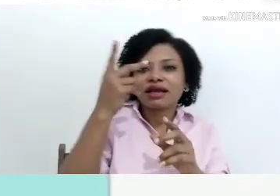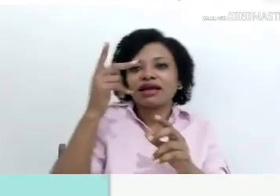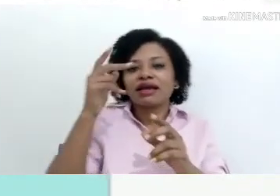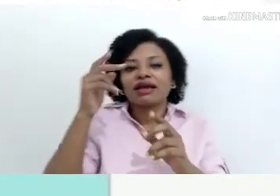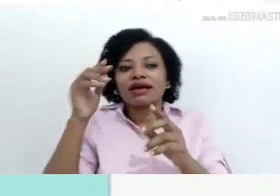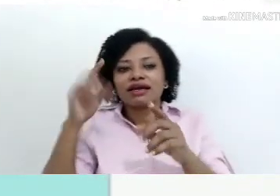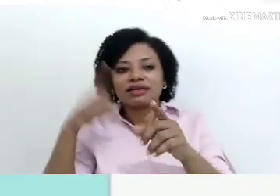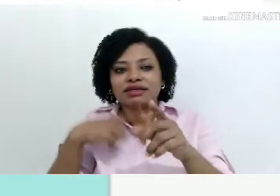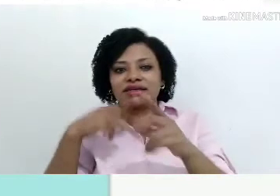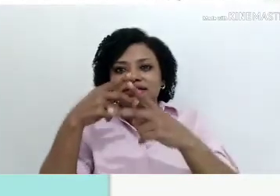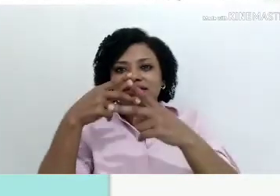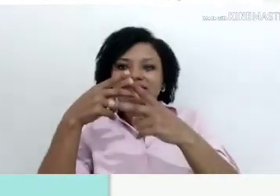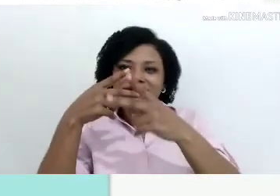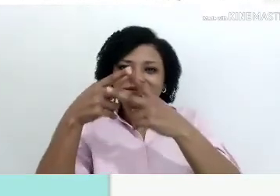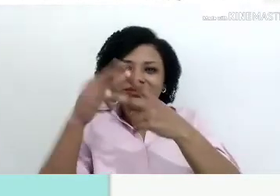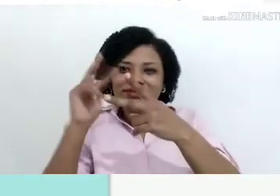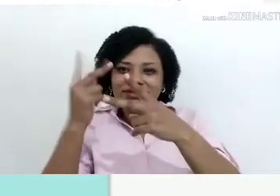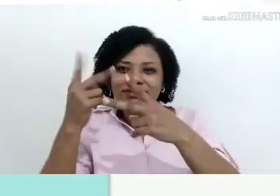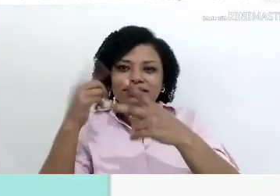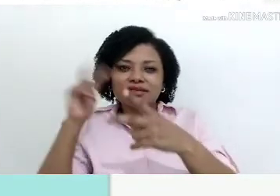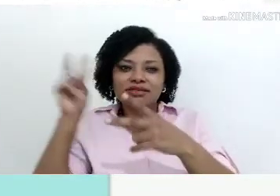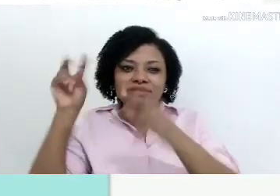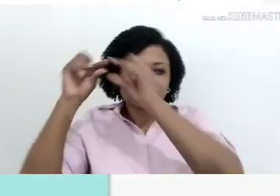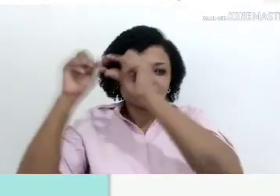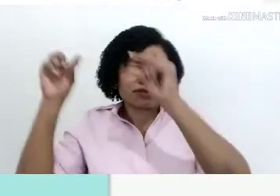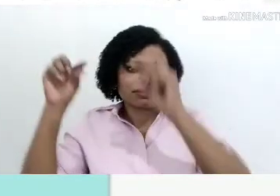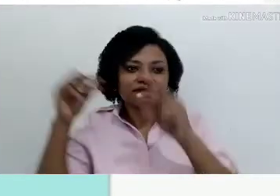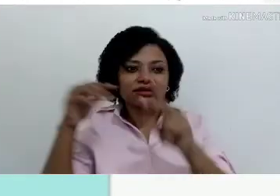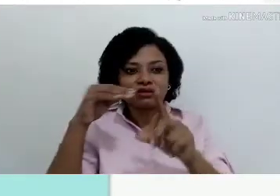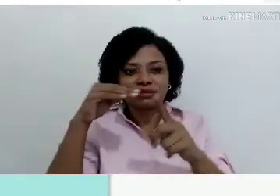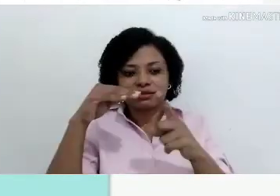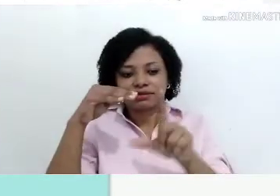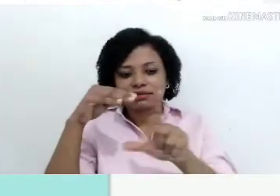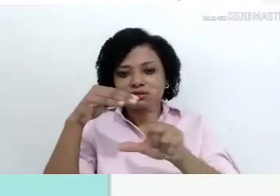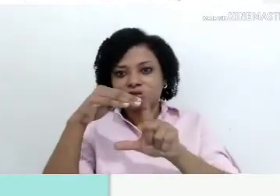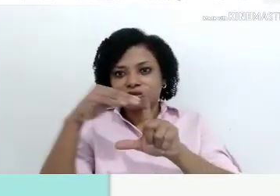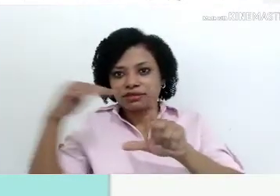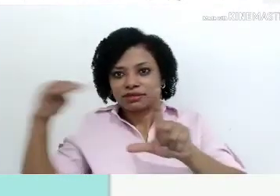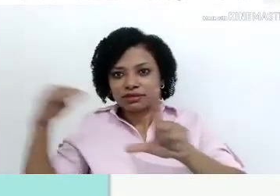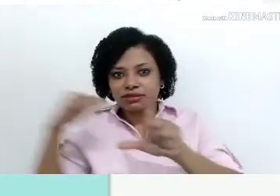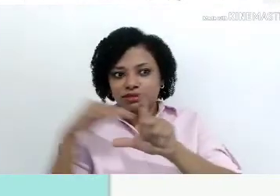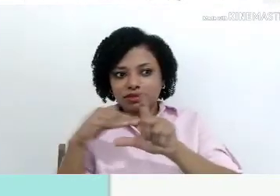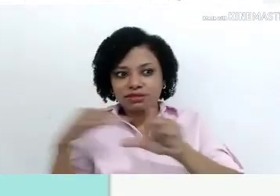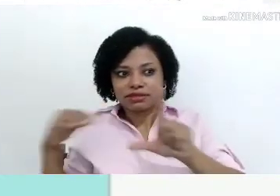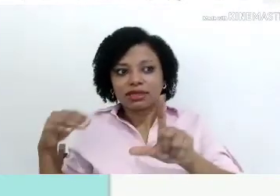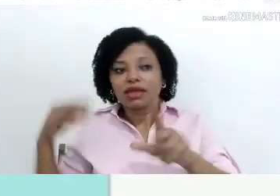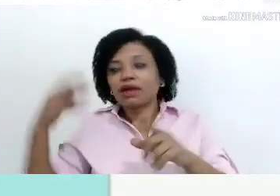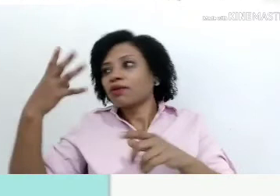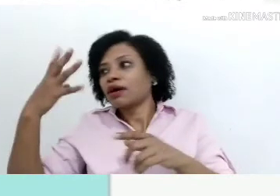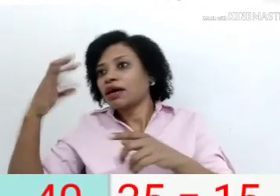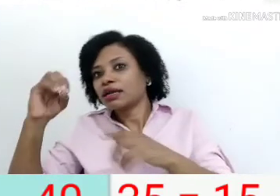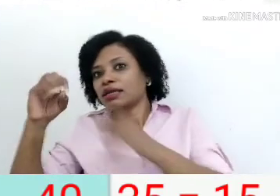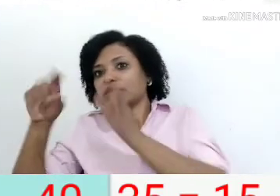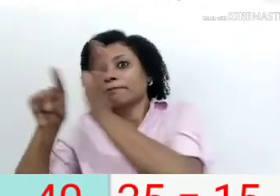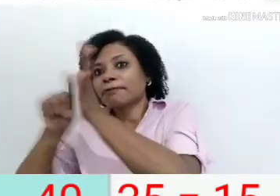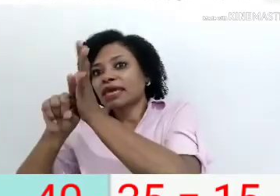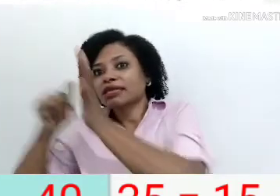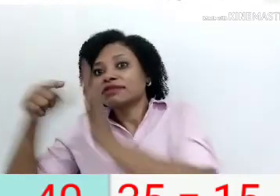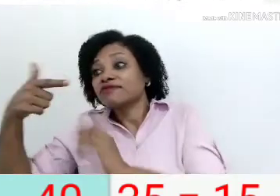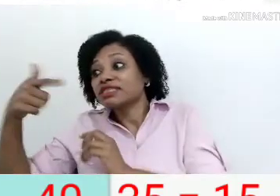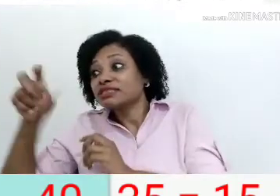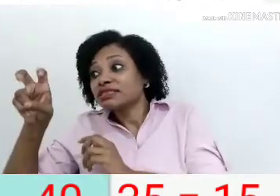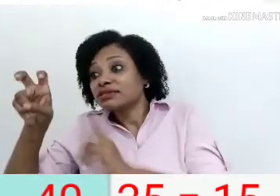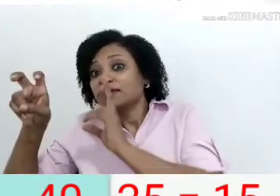reagentes. Quanto foi a energia dos produtos? 40. Energia dos reagentes, 25. 40 menos 25, 15. E absorve ou